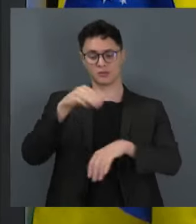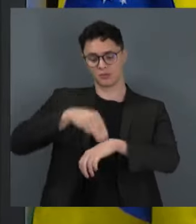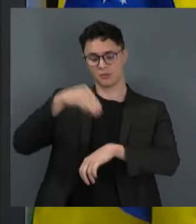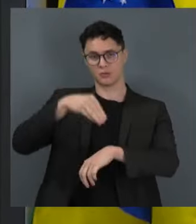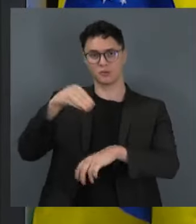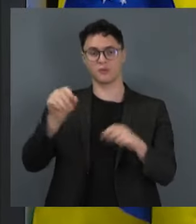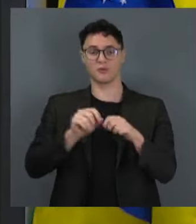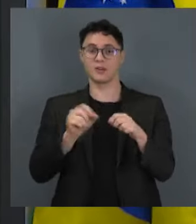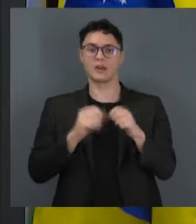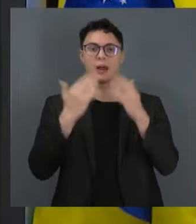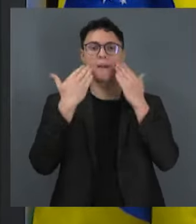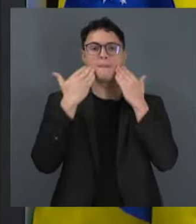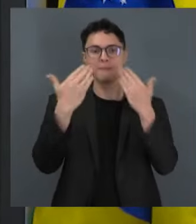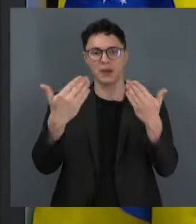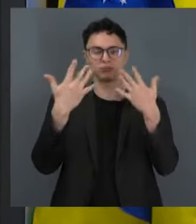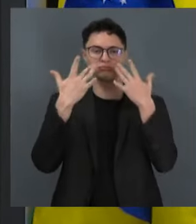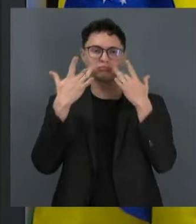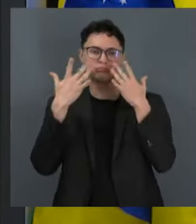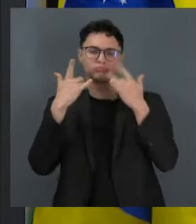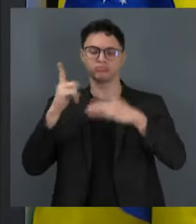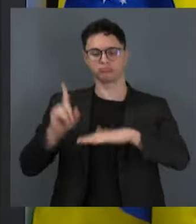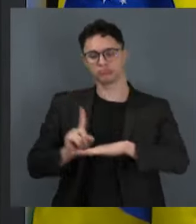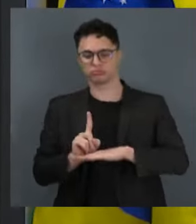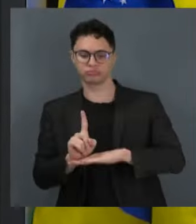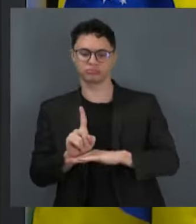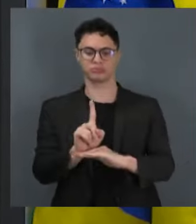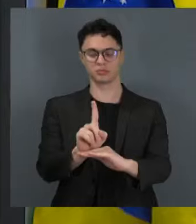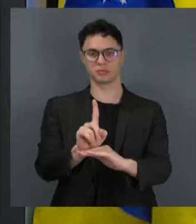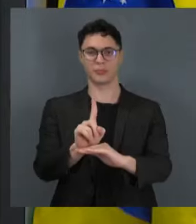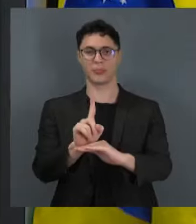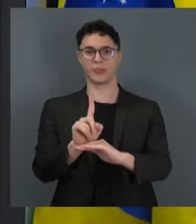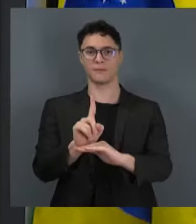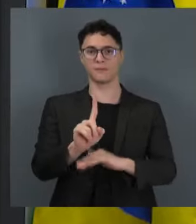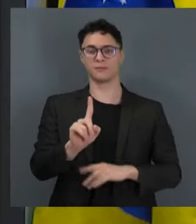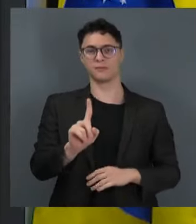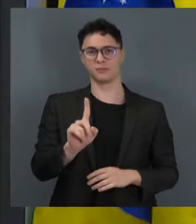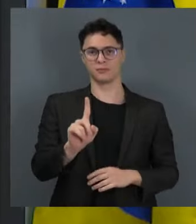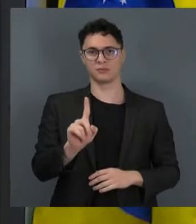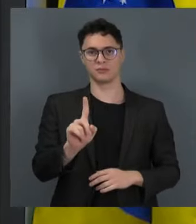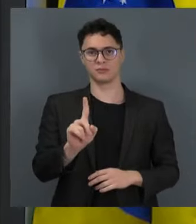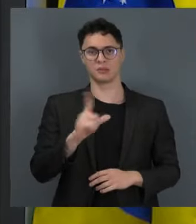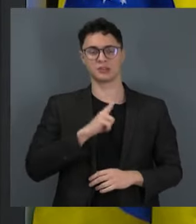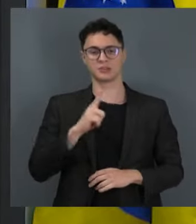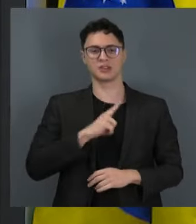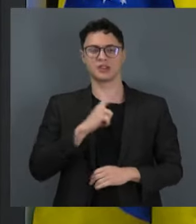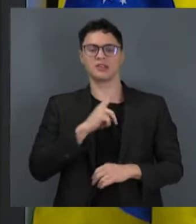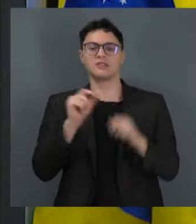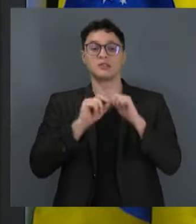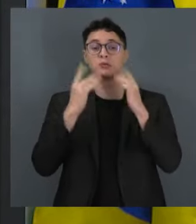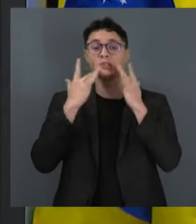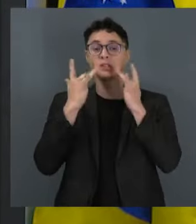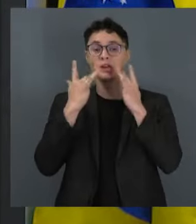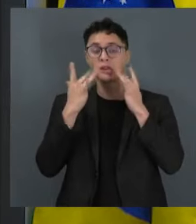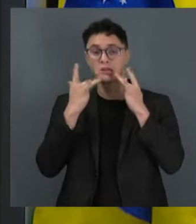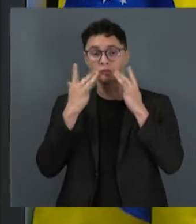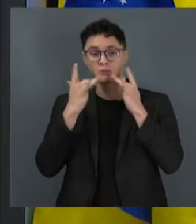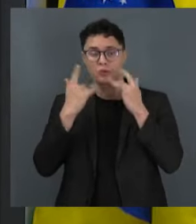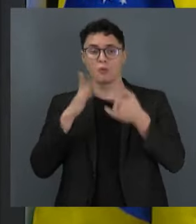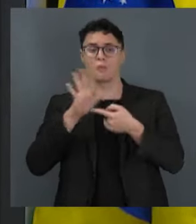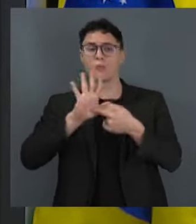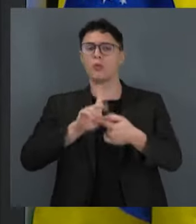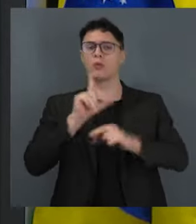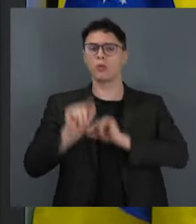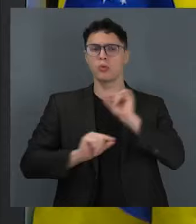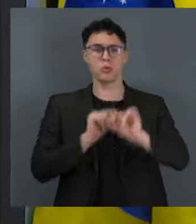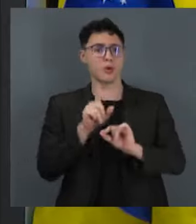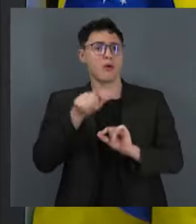minutos fez um uma uma encenação mostrando